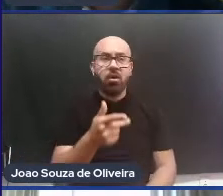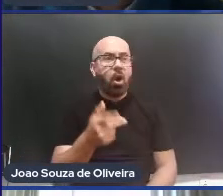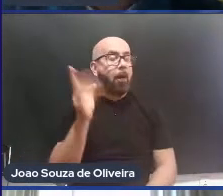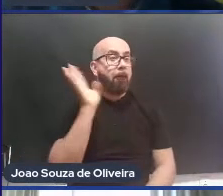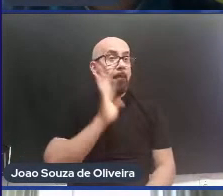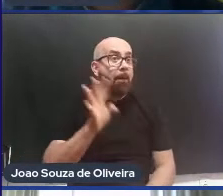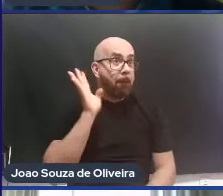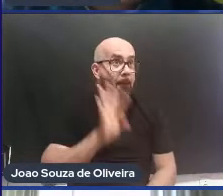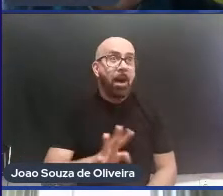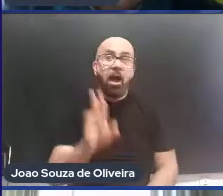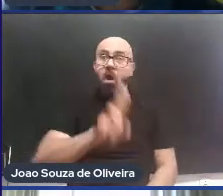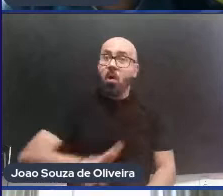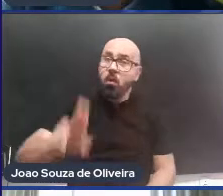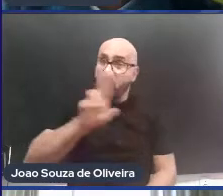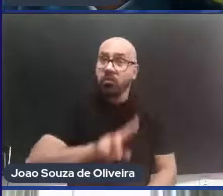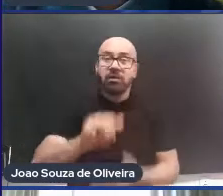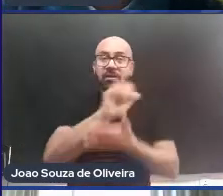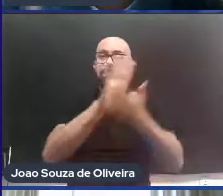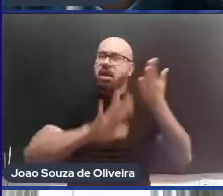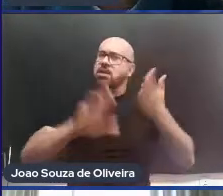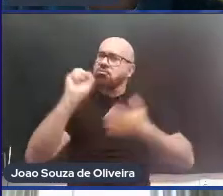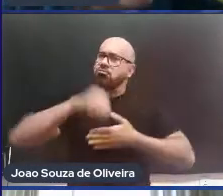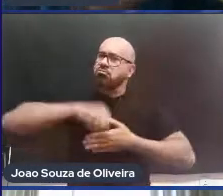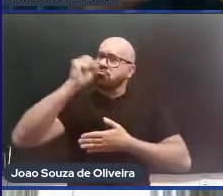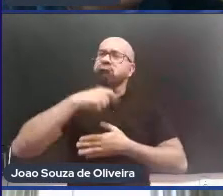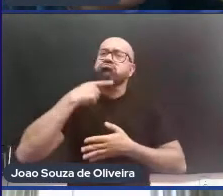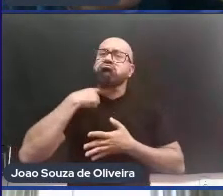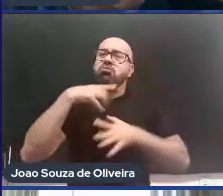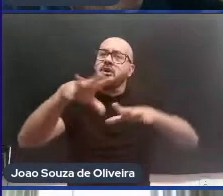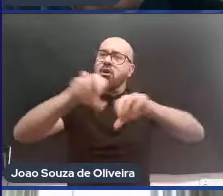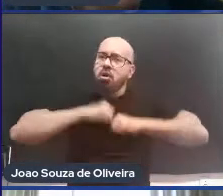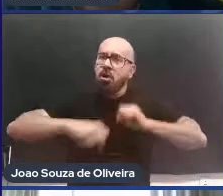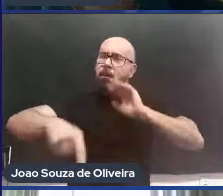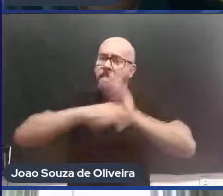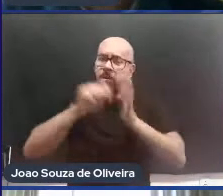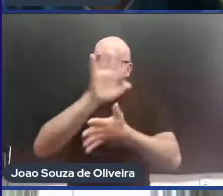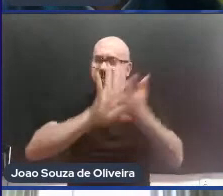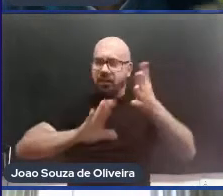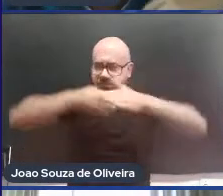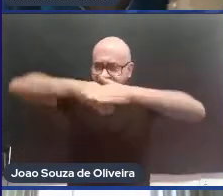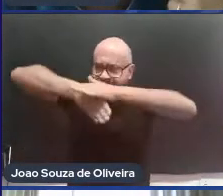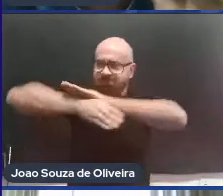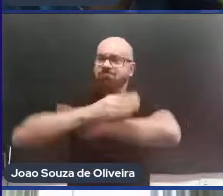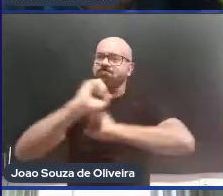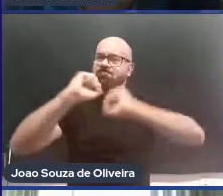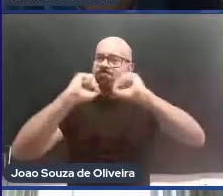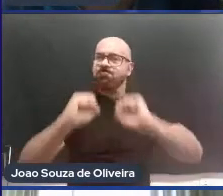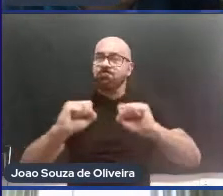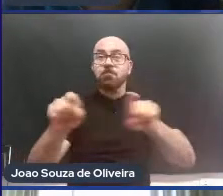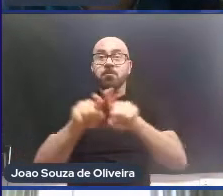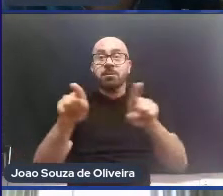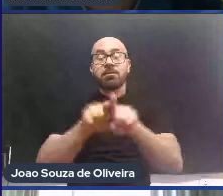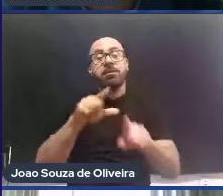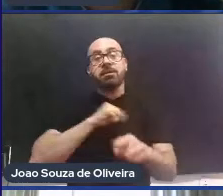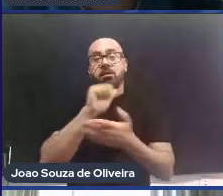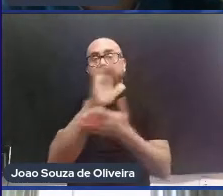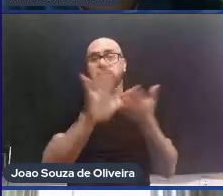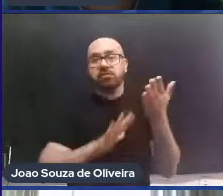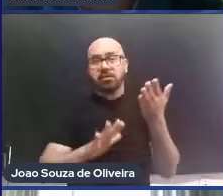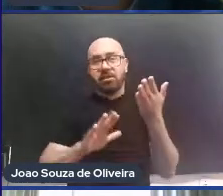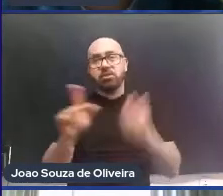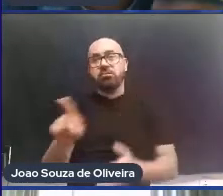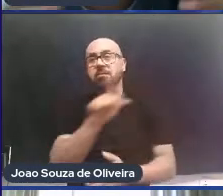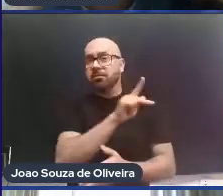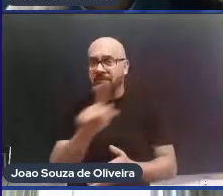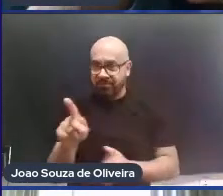legal eu vou usar Essas atividades eu vou adaptar as minhas atividades que tem uma atividade de